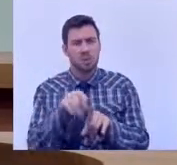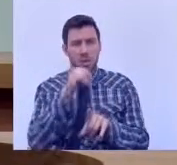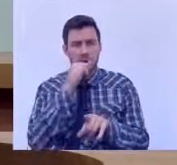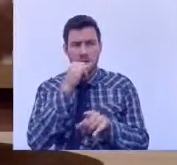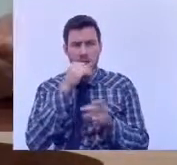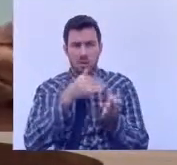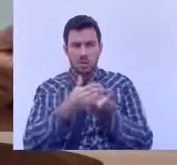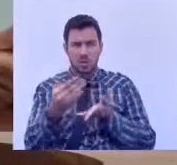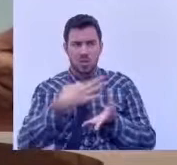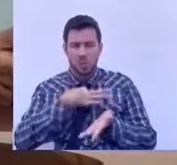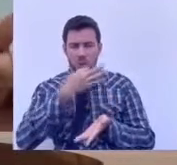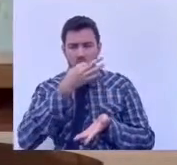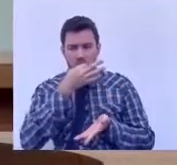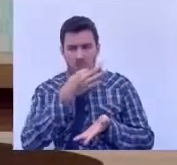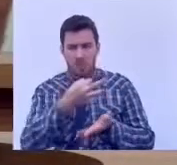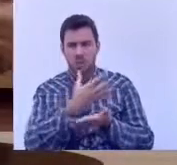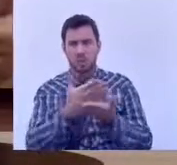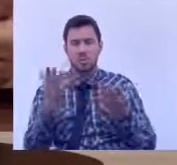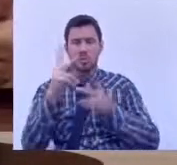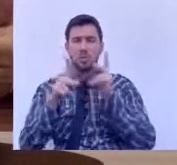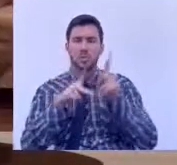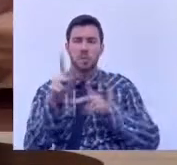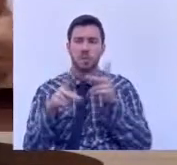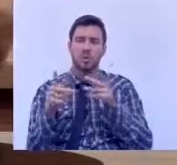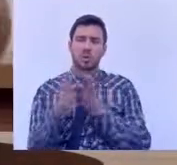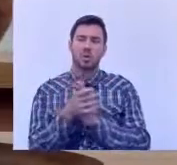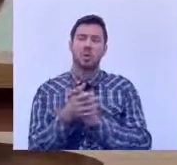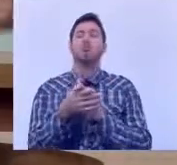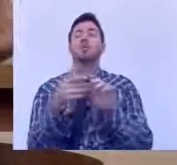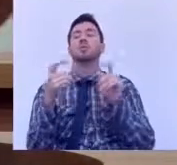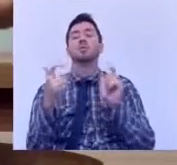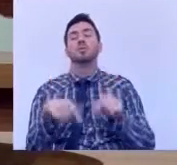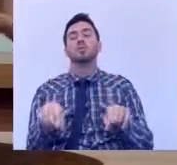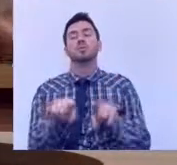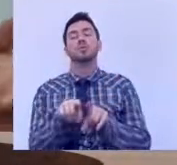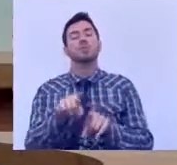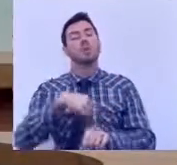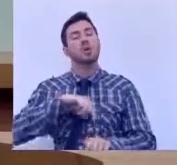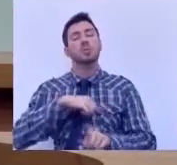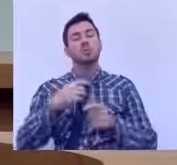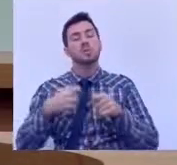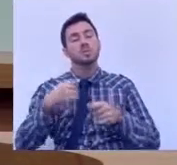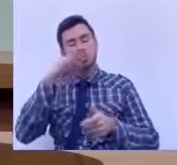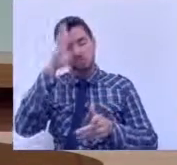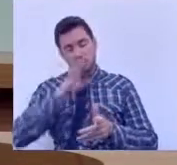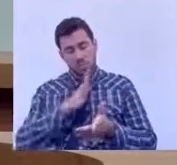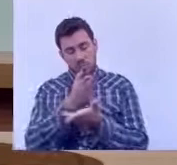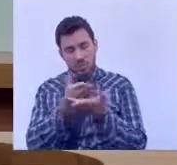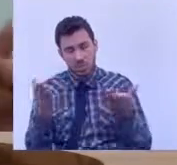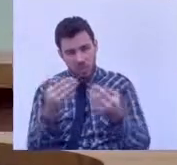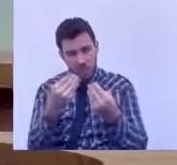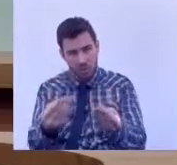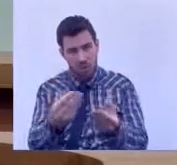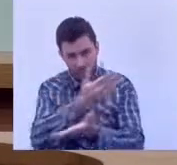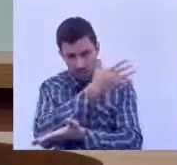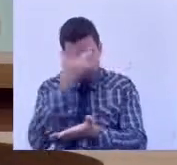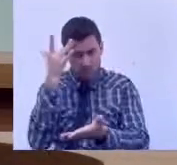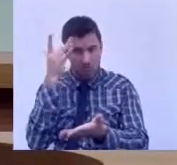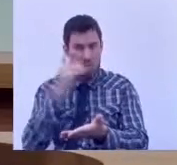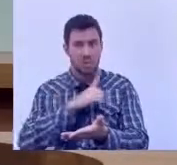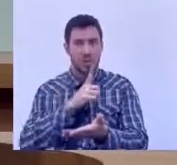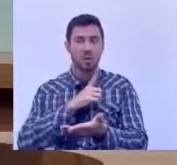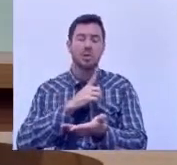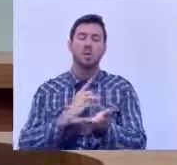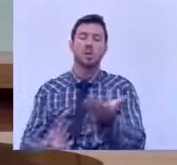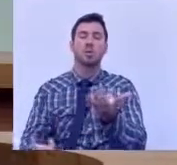essa opção à população. E aí, aonde que tem que haver um serviço gratuito para a população para que haja um